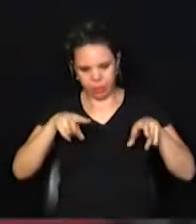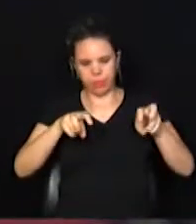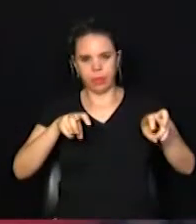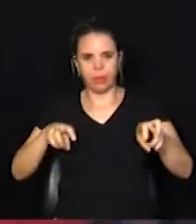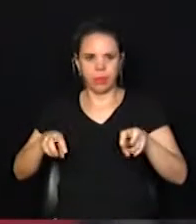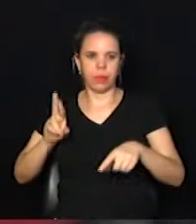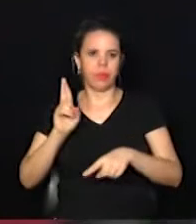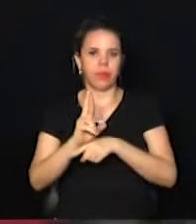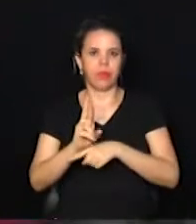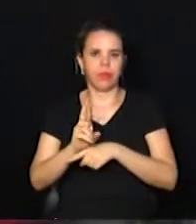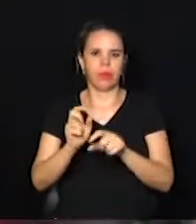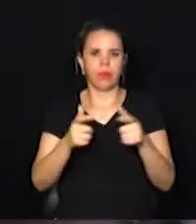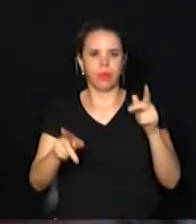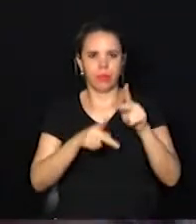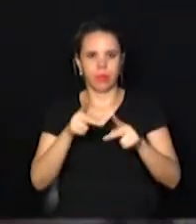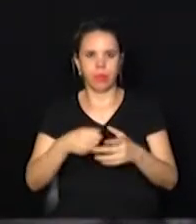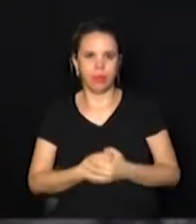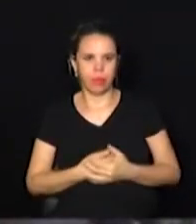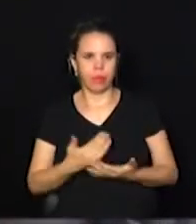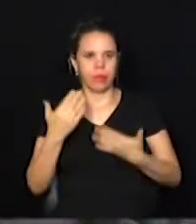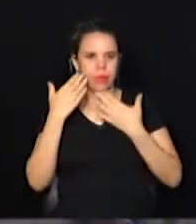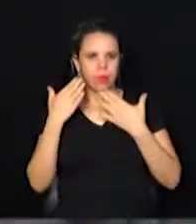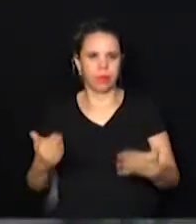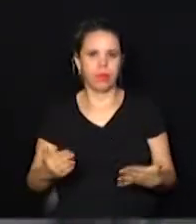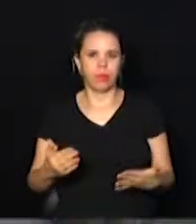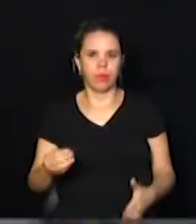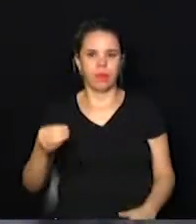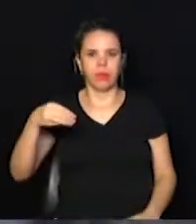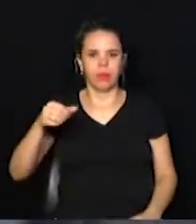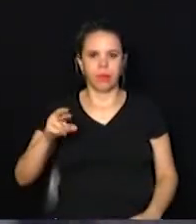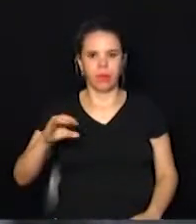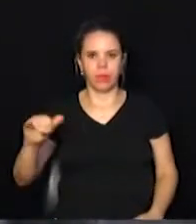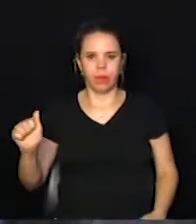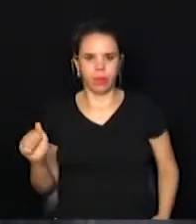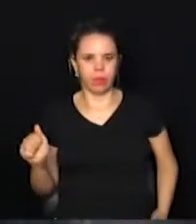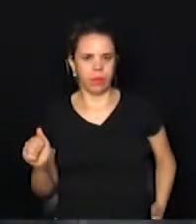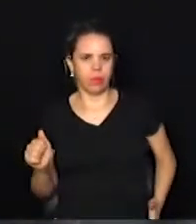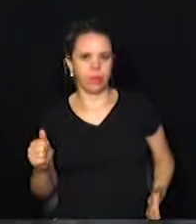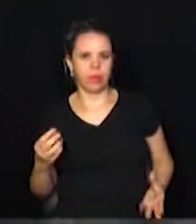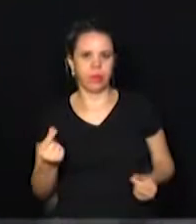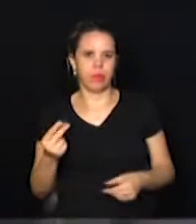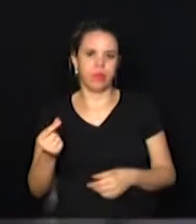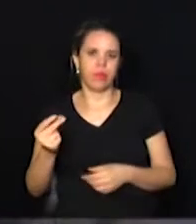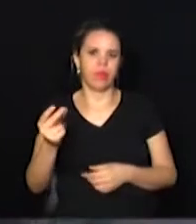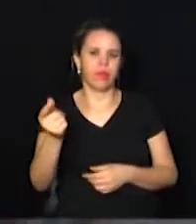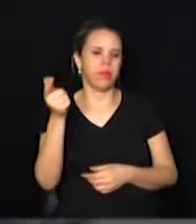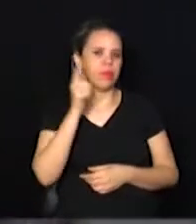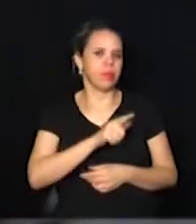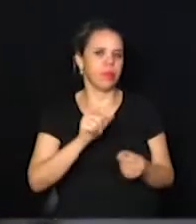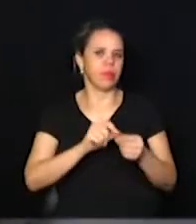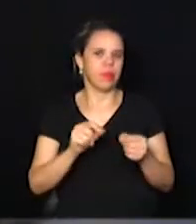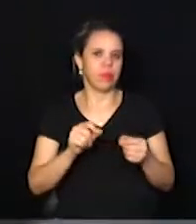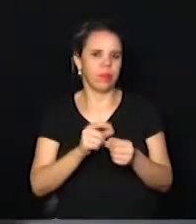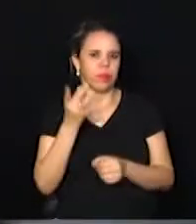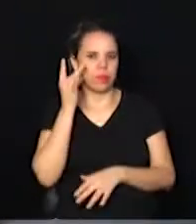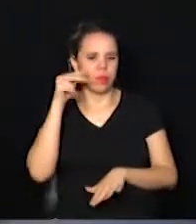representando a Macro, aqui conosco. Quero agradecer a Márcia e o Gerardo. Depois de muito tempo, a gente está conseguindo fazer atividade